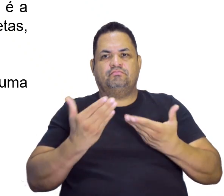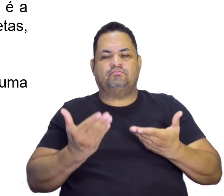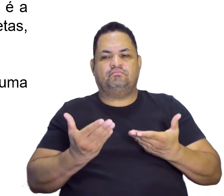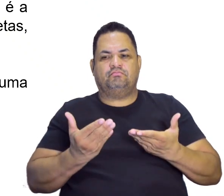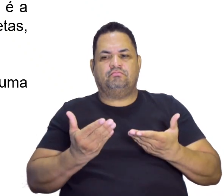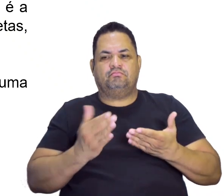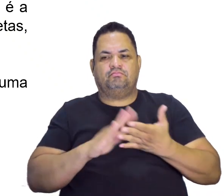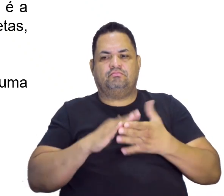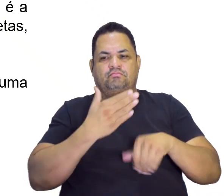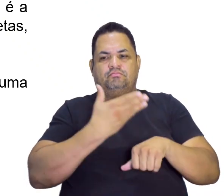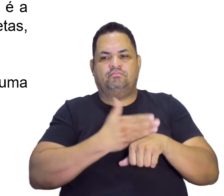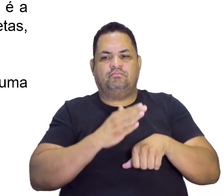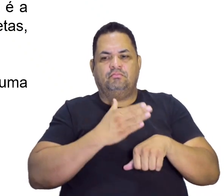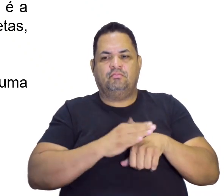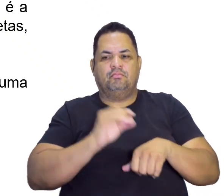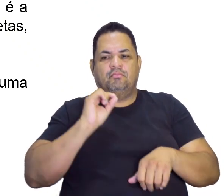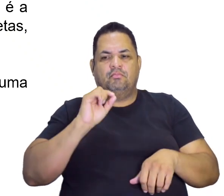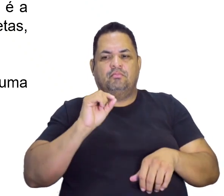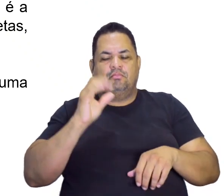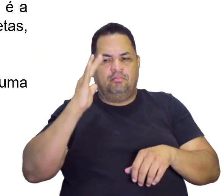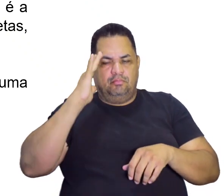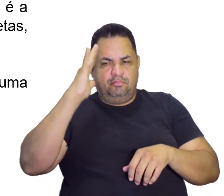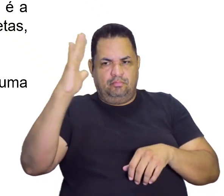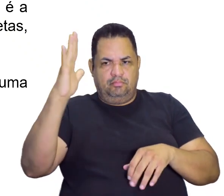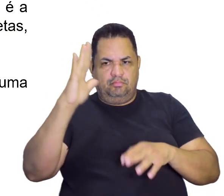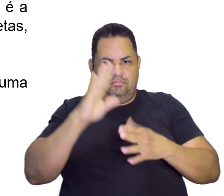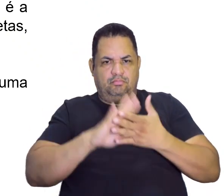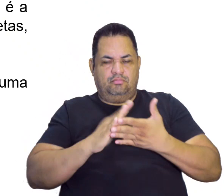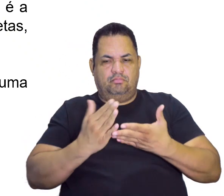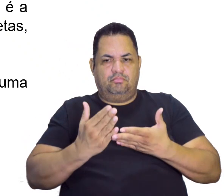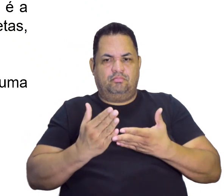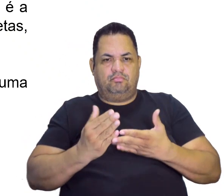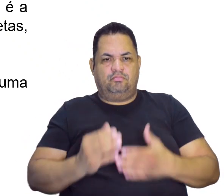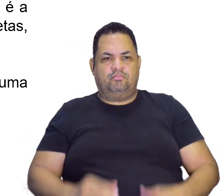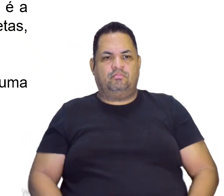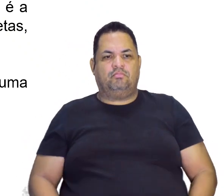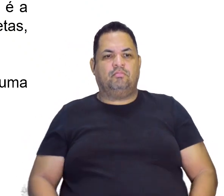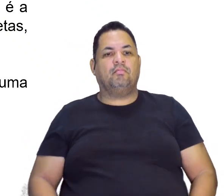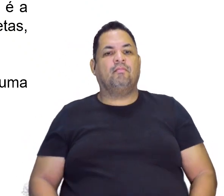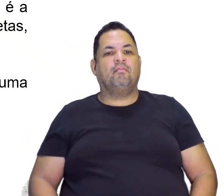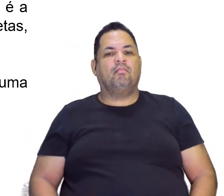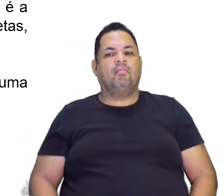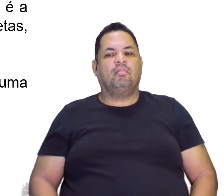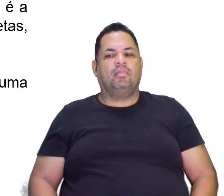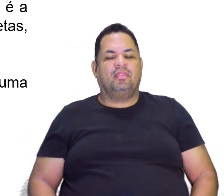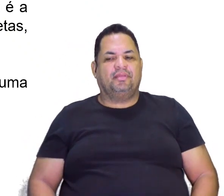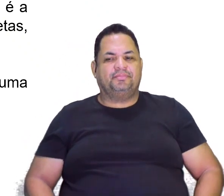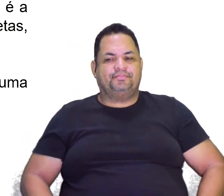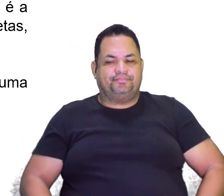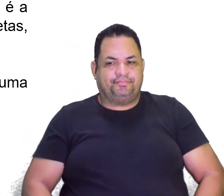em suas práticas com aquilo que a teoria mandava fazer. Então,